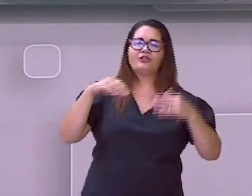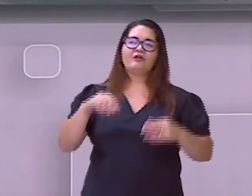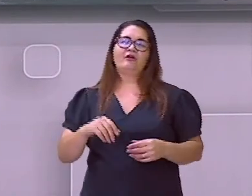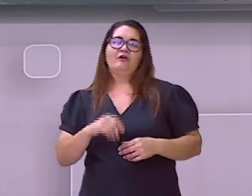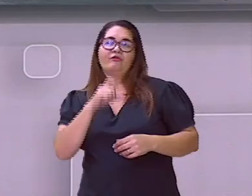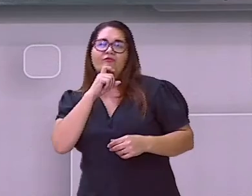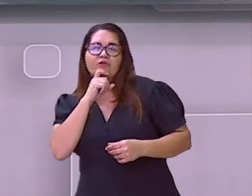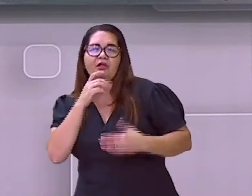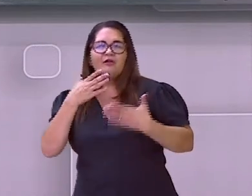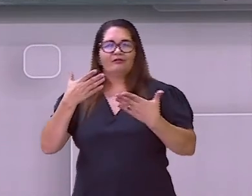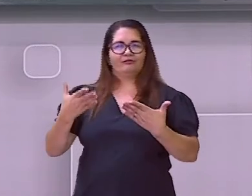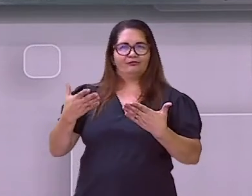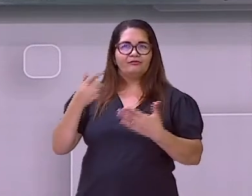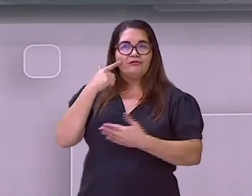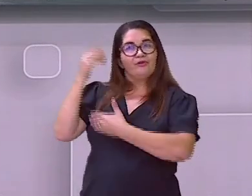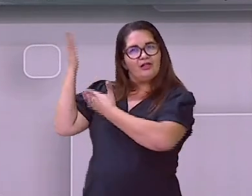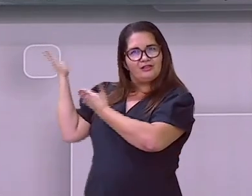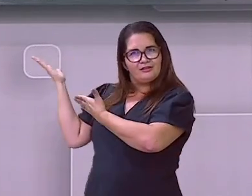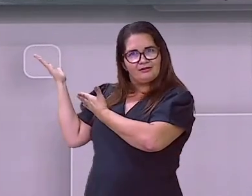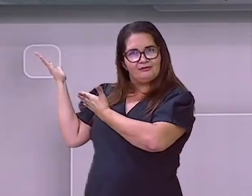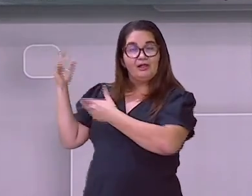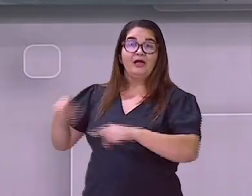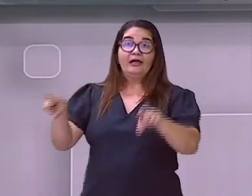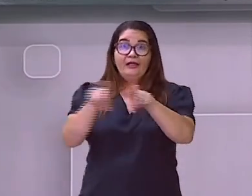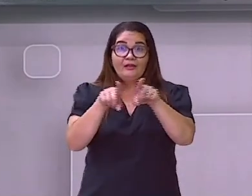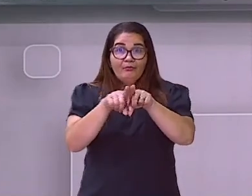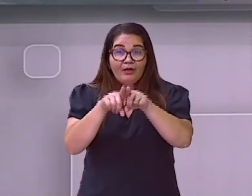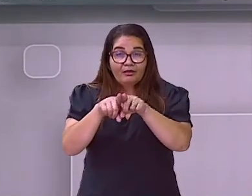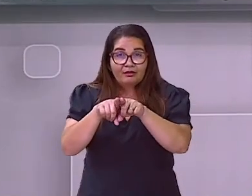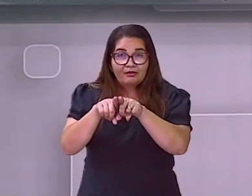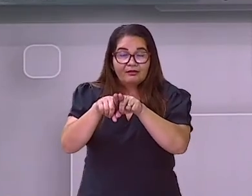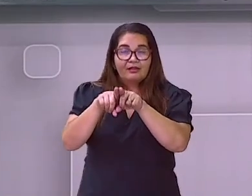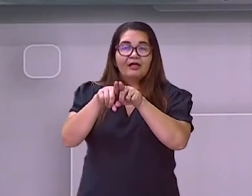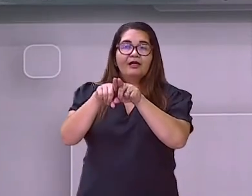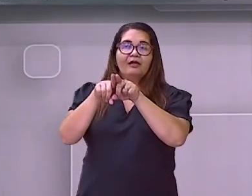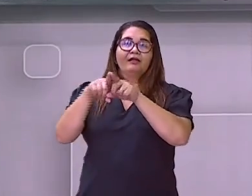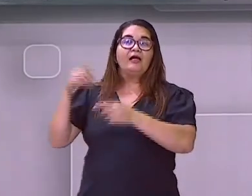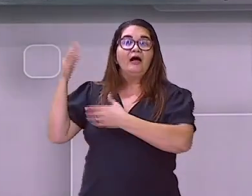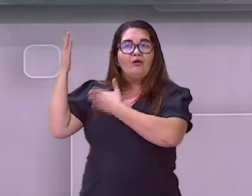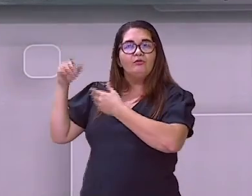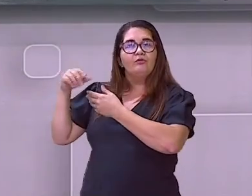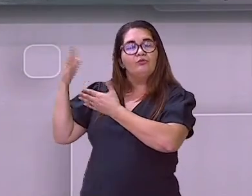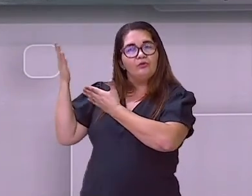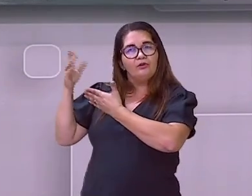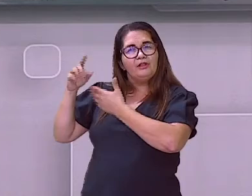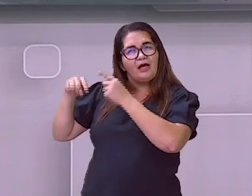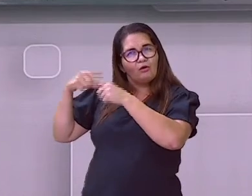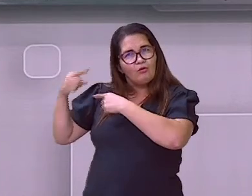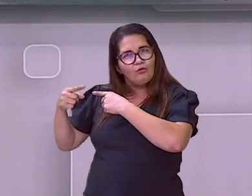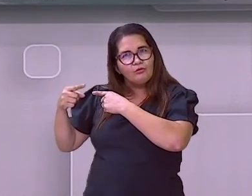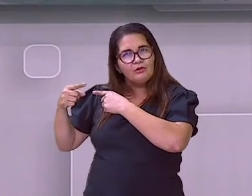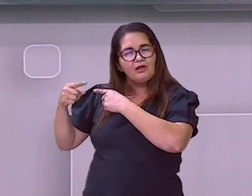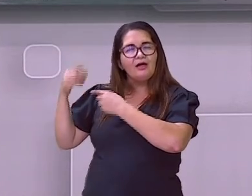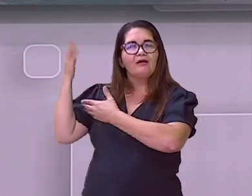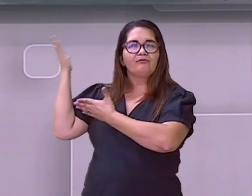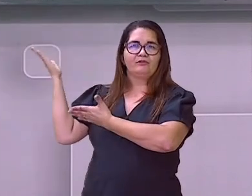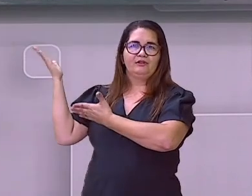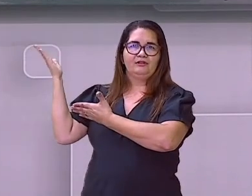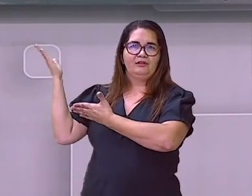Na zona temperada, nós vamos ter o quê? Nós vamos ter a